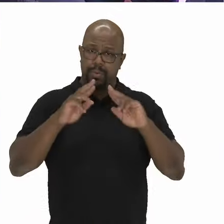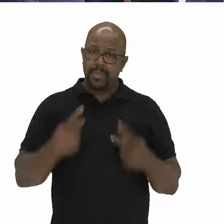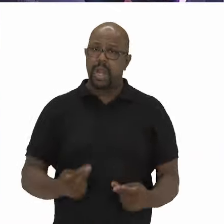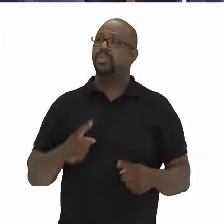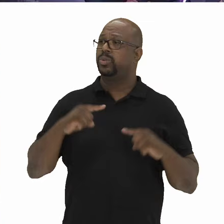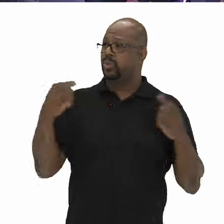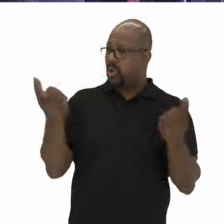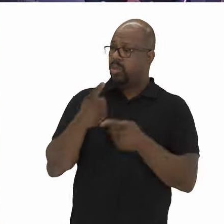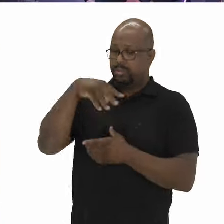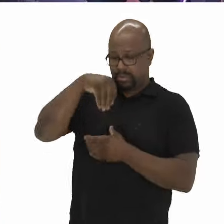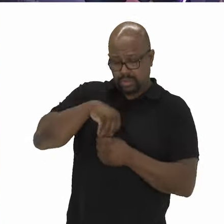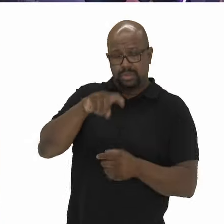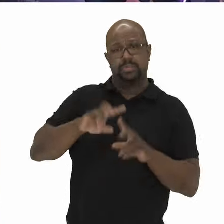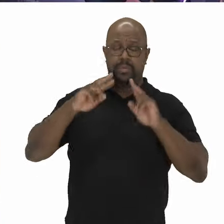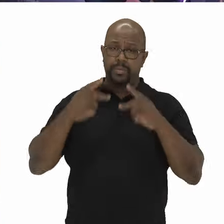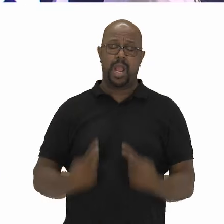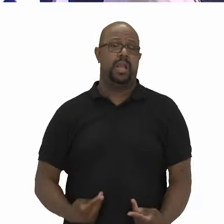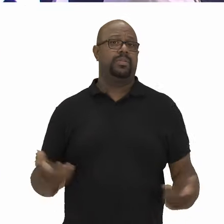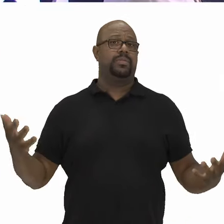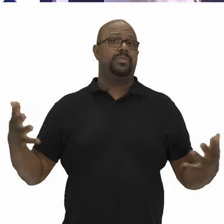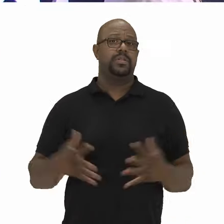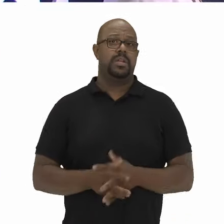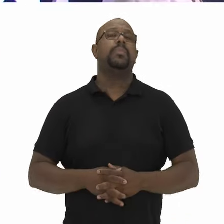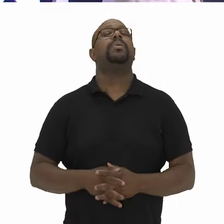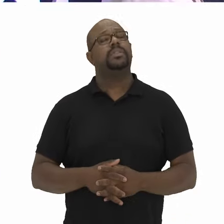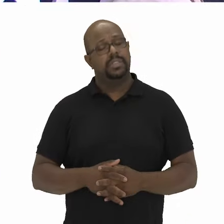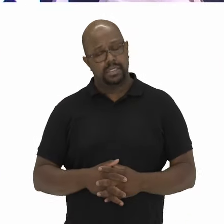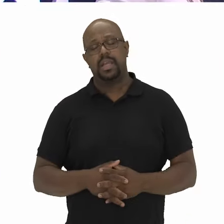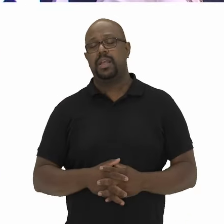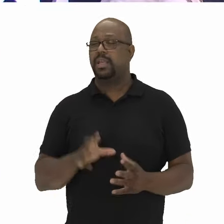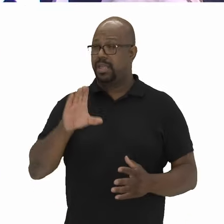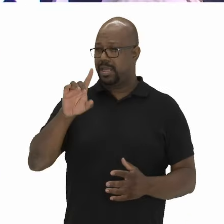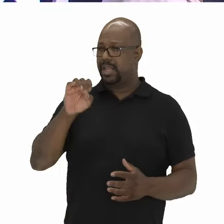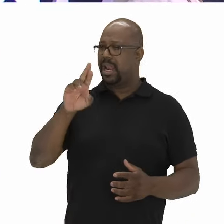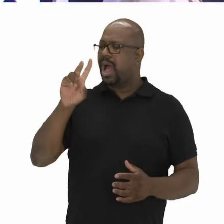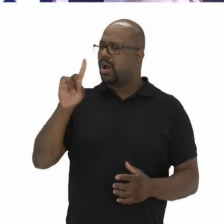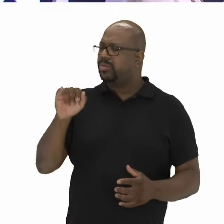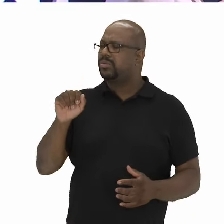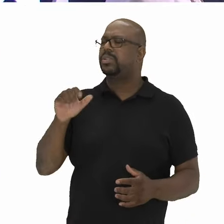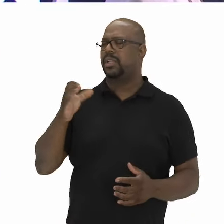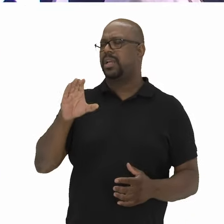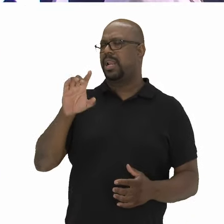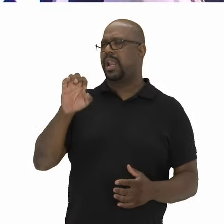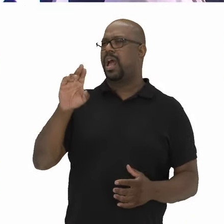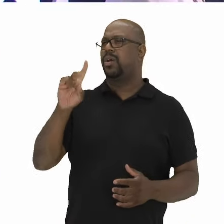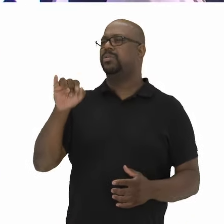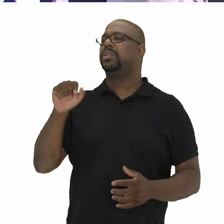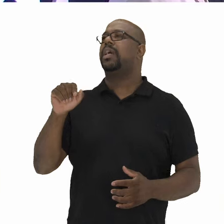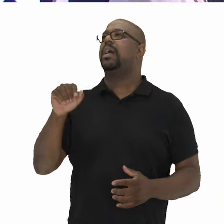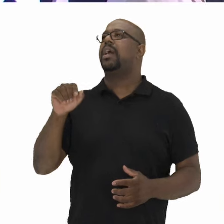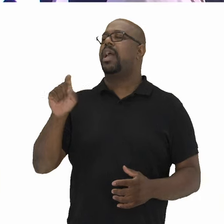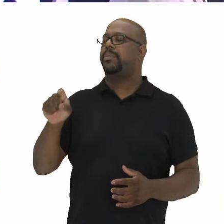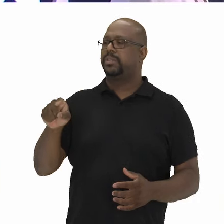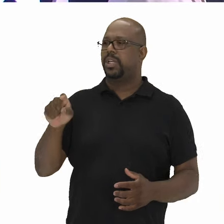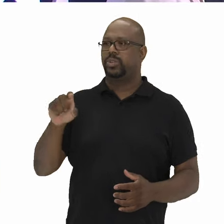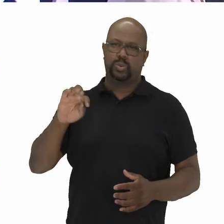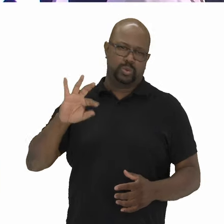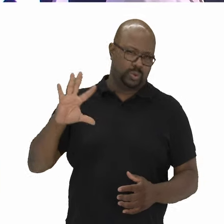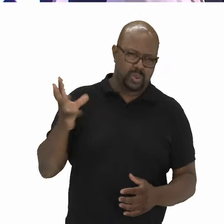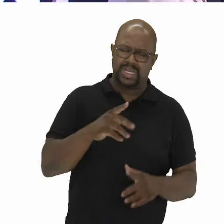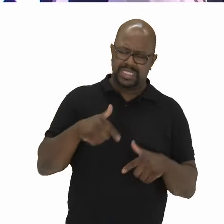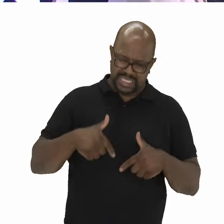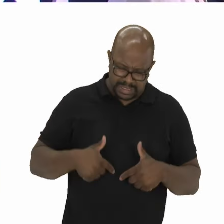humano nós estamos todos no espectro humano né pois é e Claudia e Claudia eh